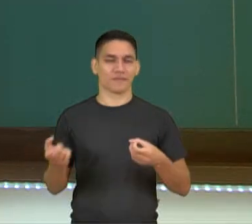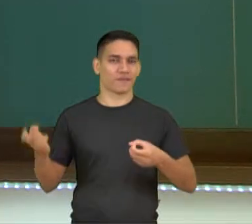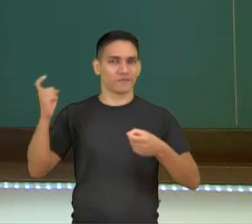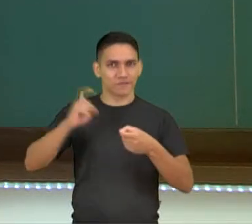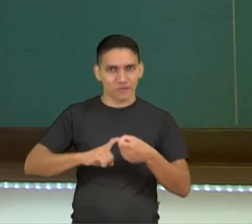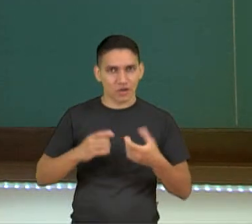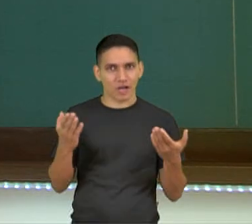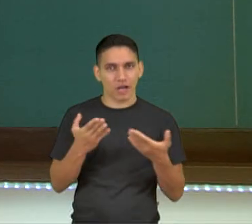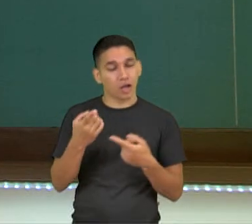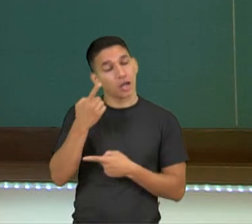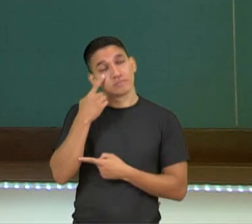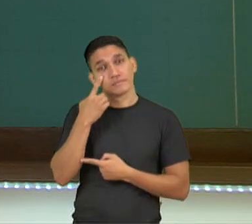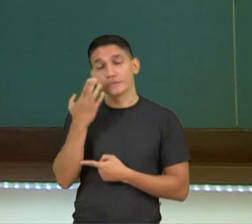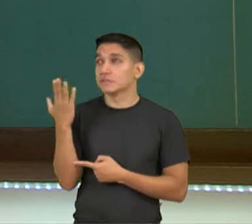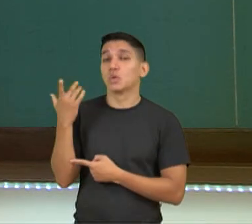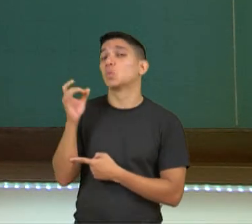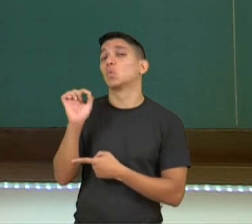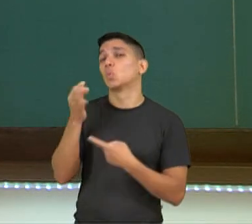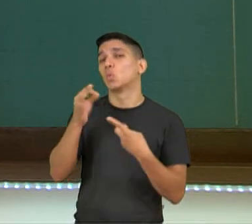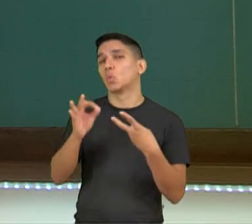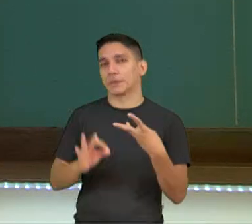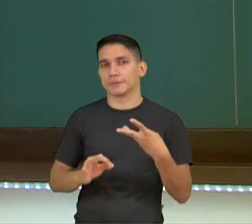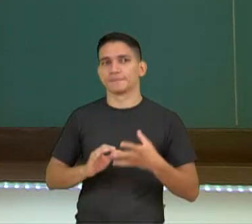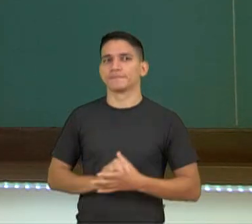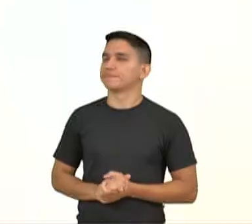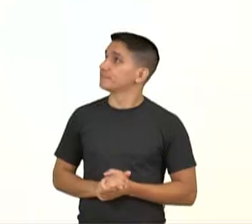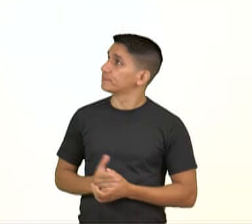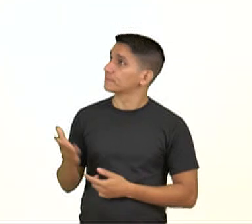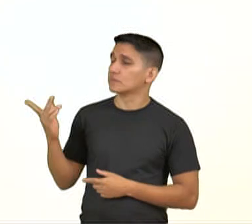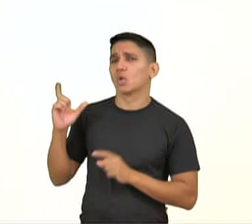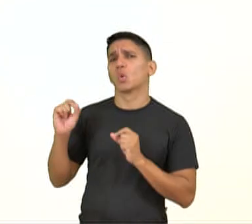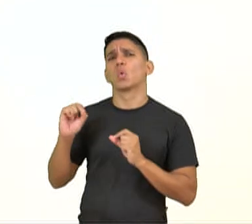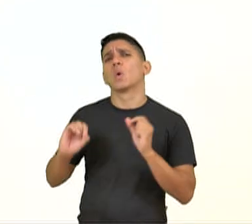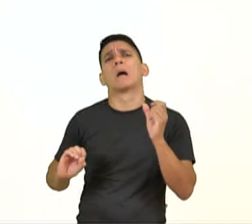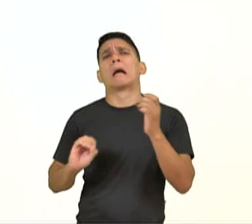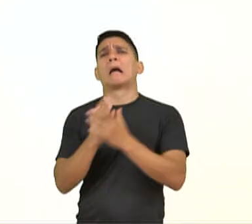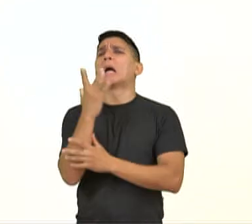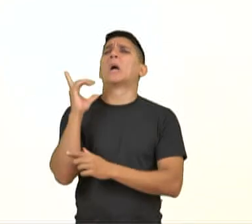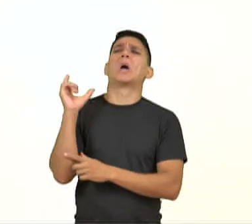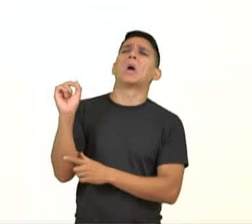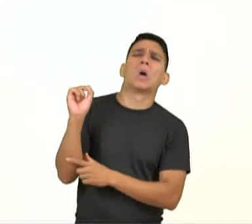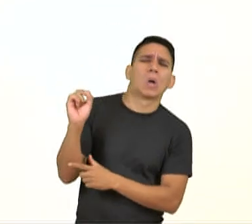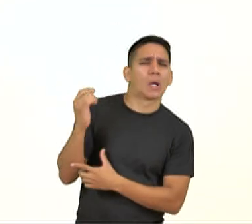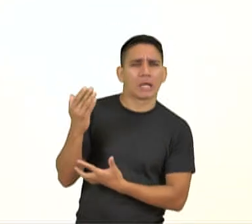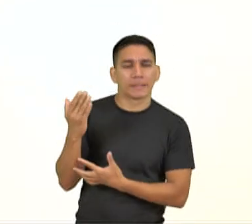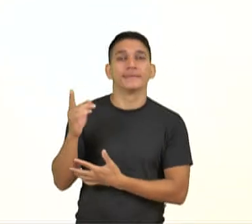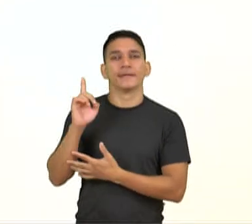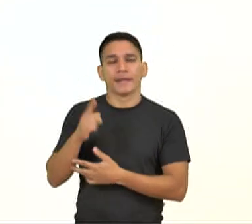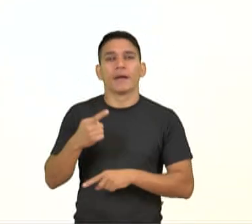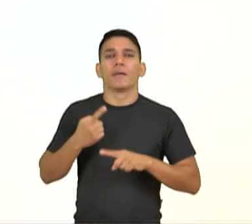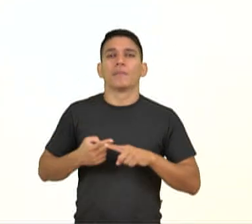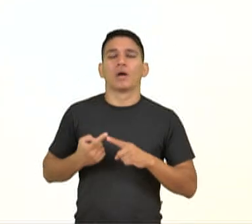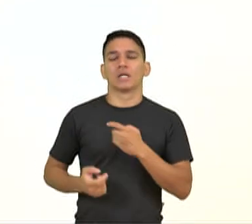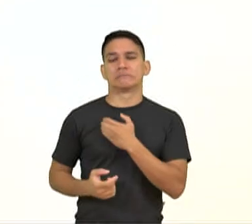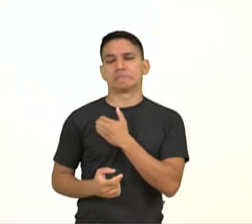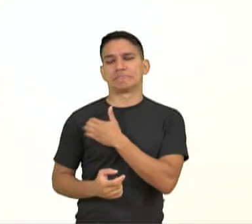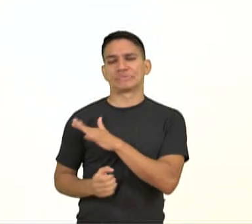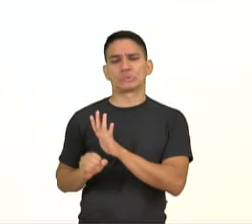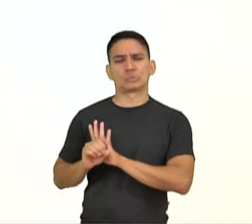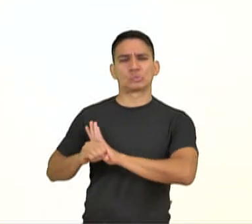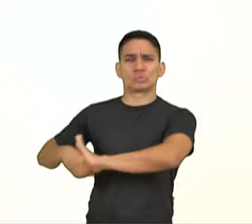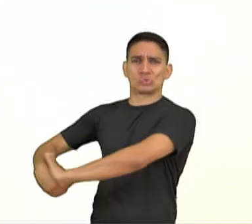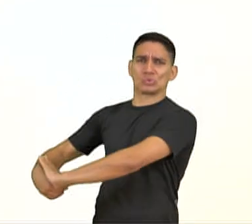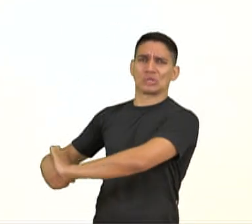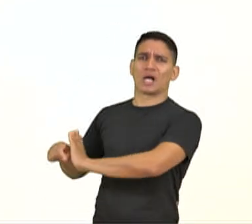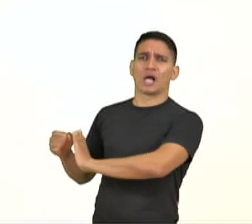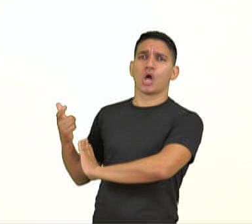Voltando então, vamos ver qual é a correção. Aqui, qual fato originou a charge ao lado? O tratamento discriminatório que diferentes países